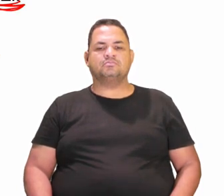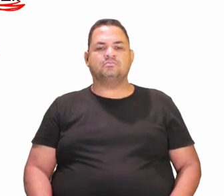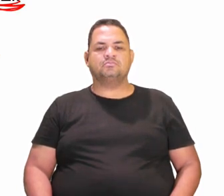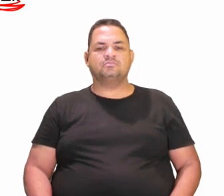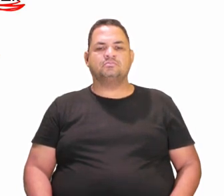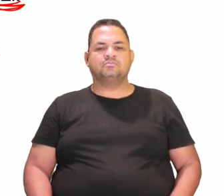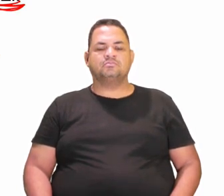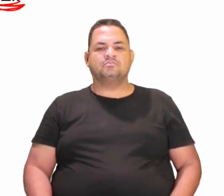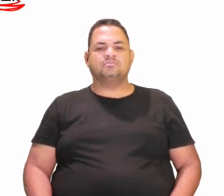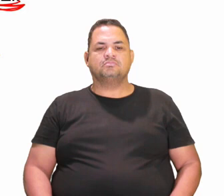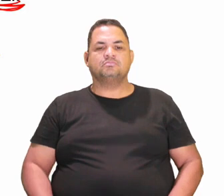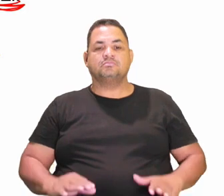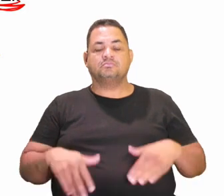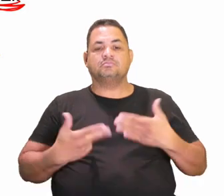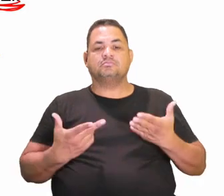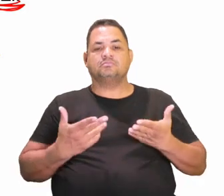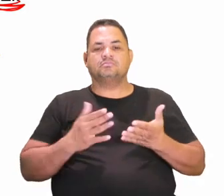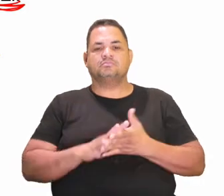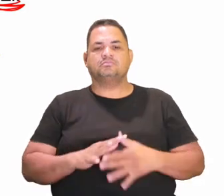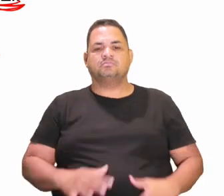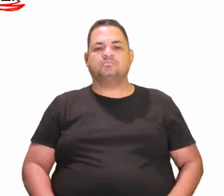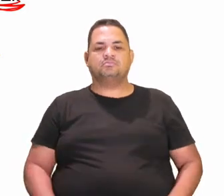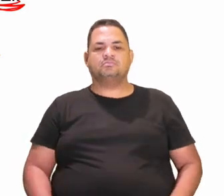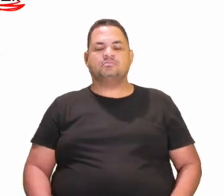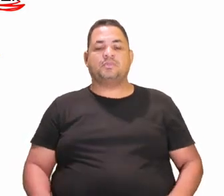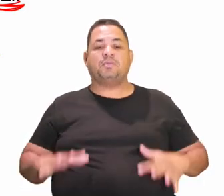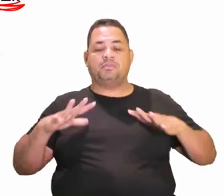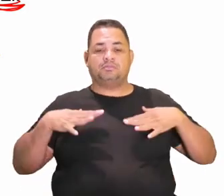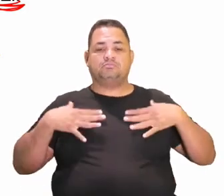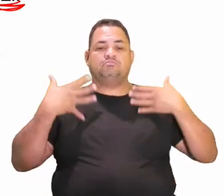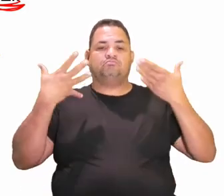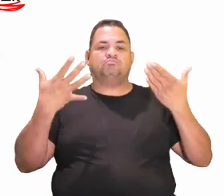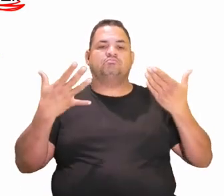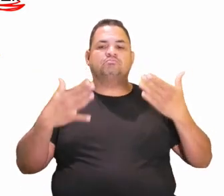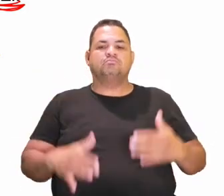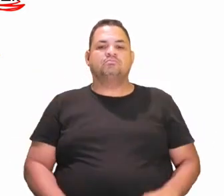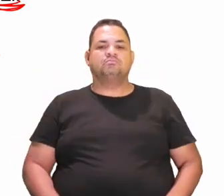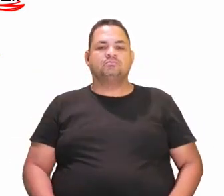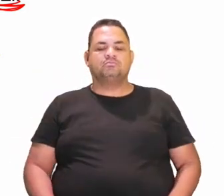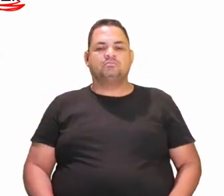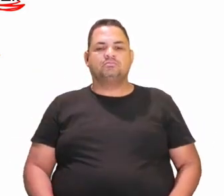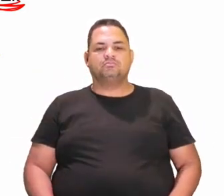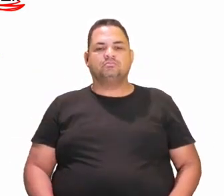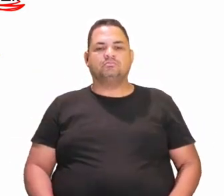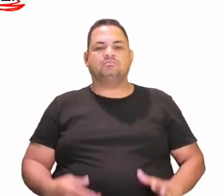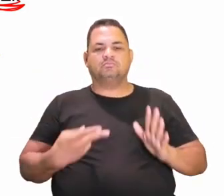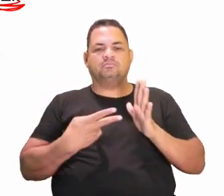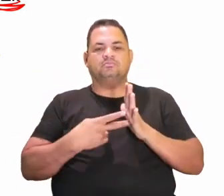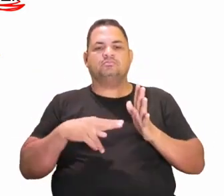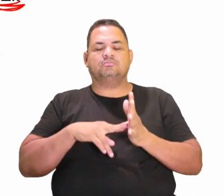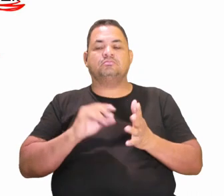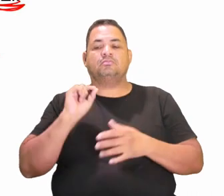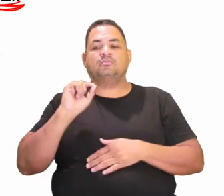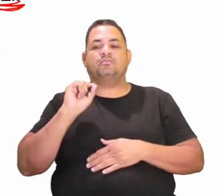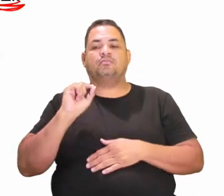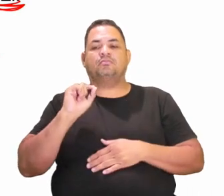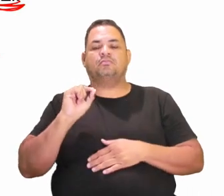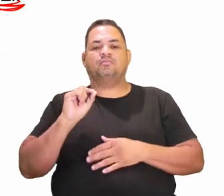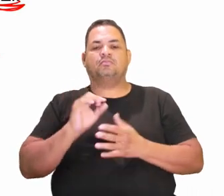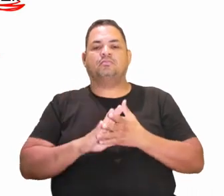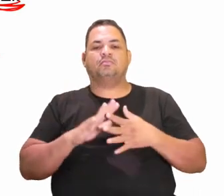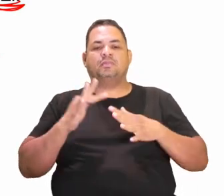culture. Então, é uma holiday que nos Estados Unidos significa o quê? Lembra que eu